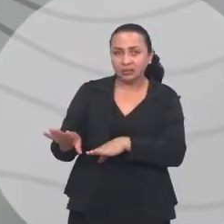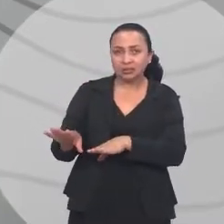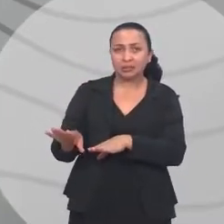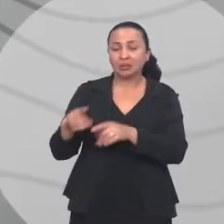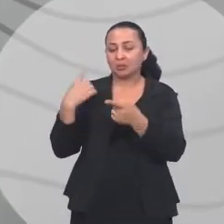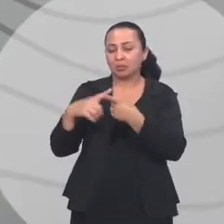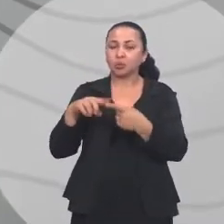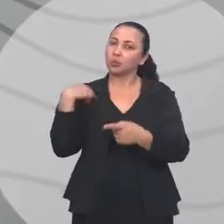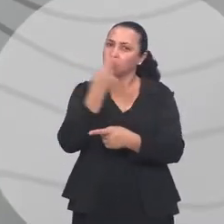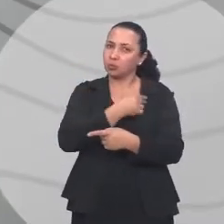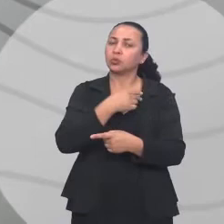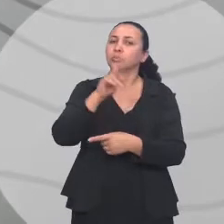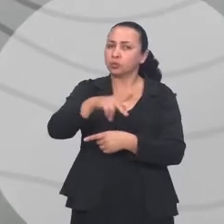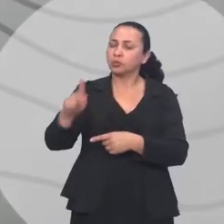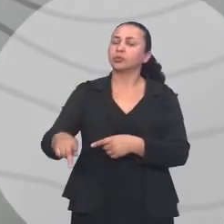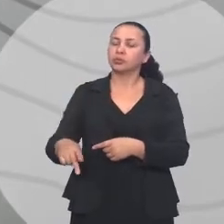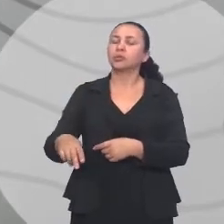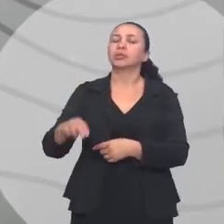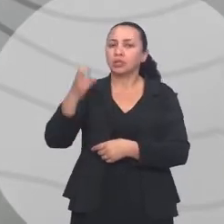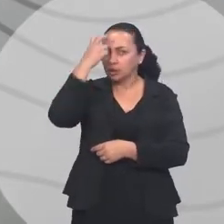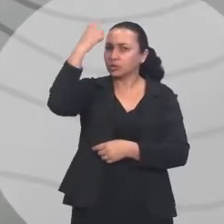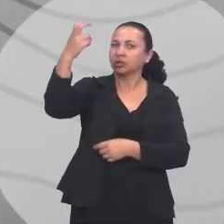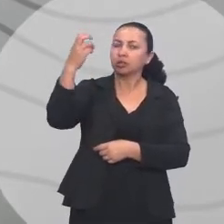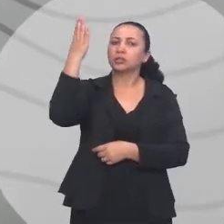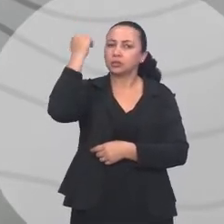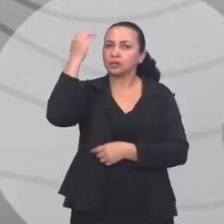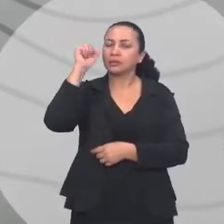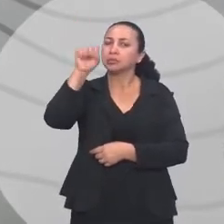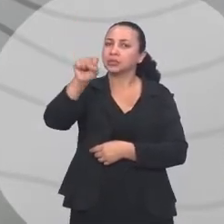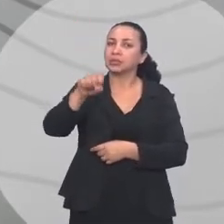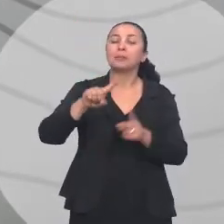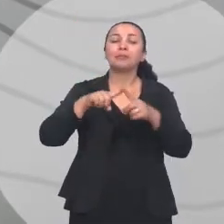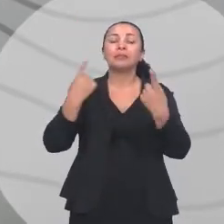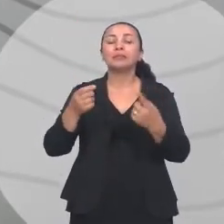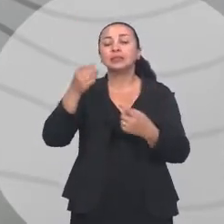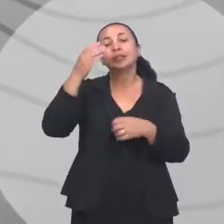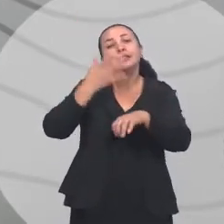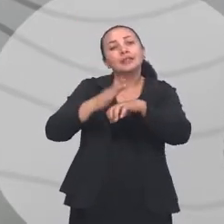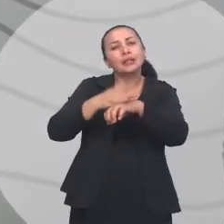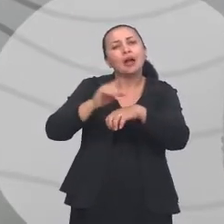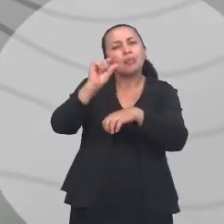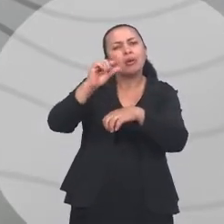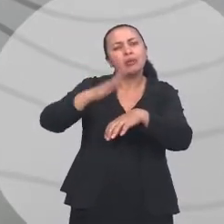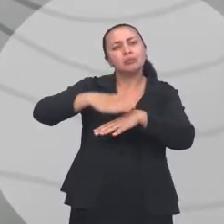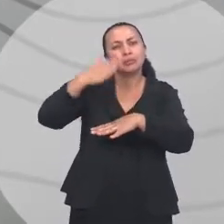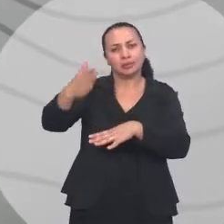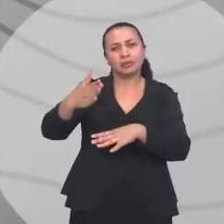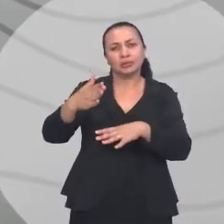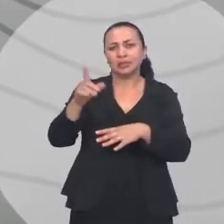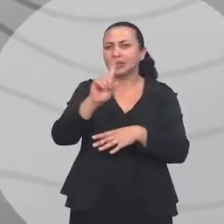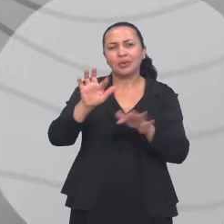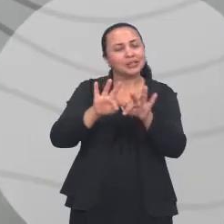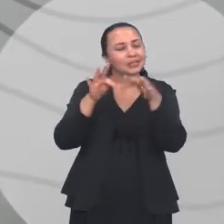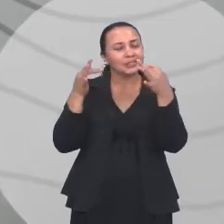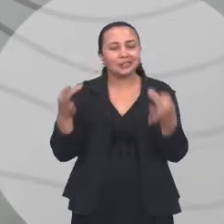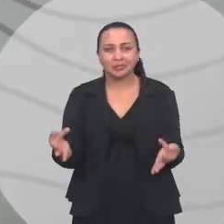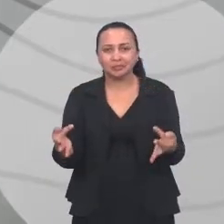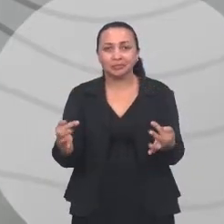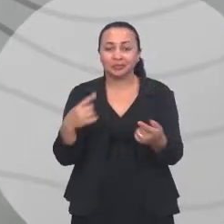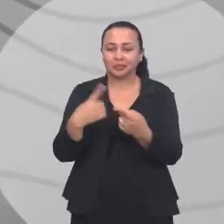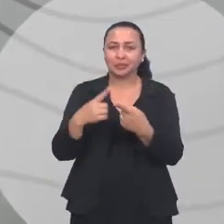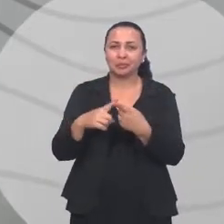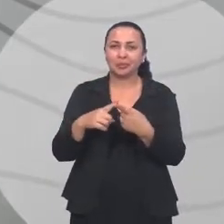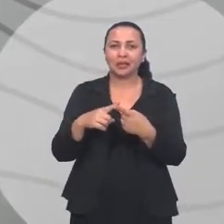eu não digo capacitação que nossos professores são altamente capacidade para isso mas é uma questão de familiaridade não é uma coisa simples você